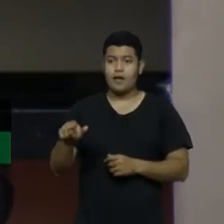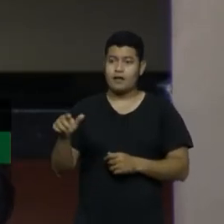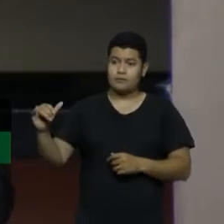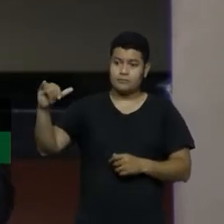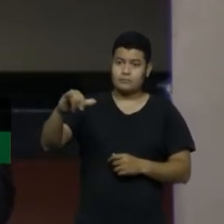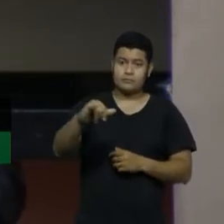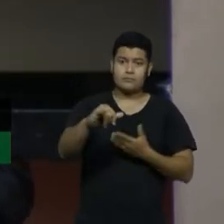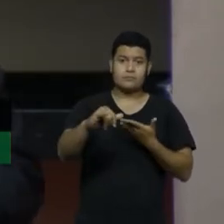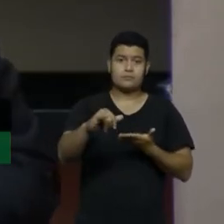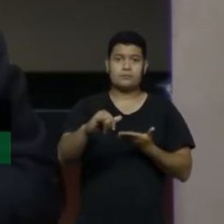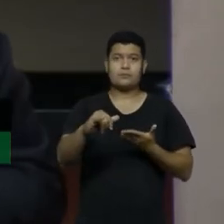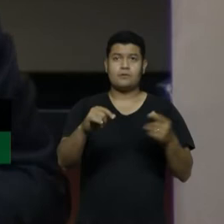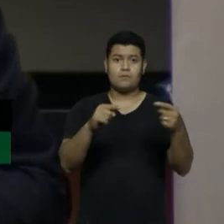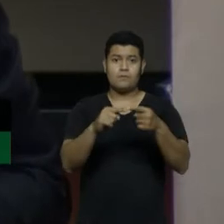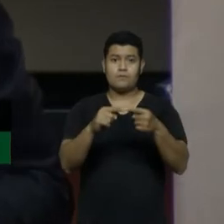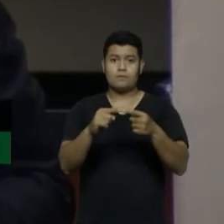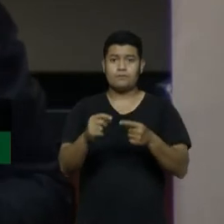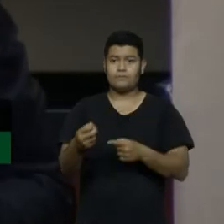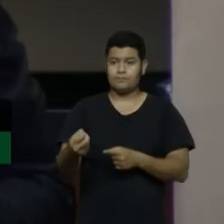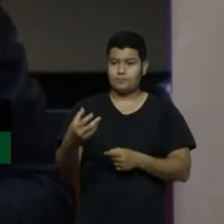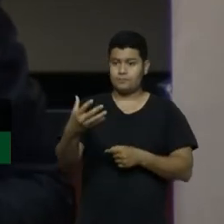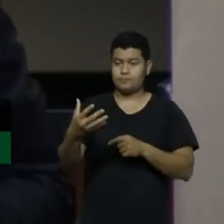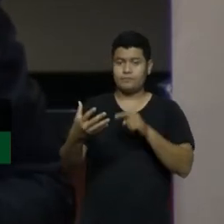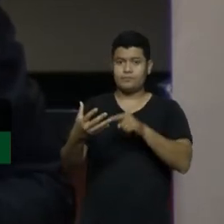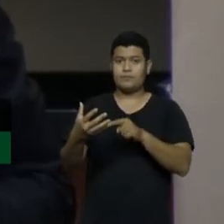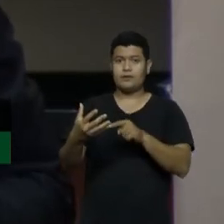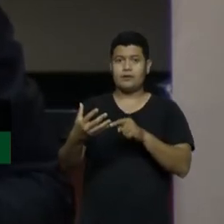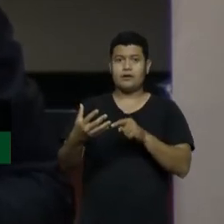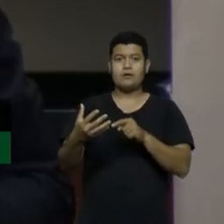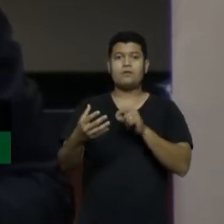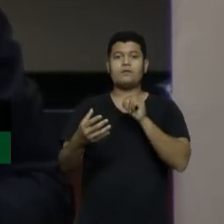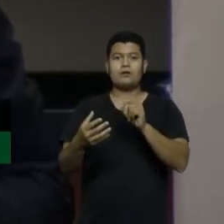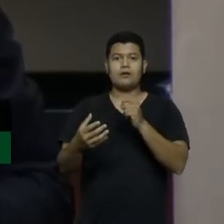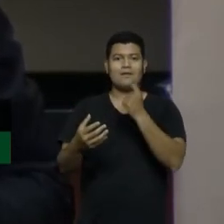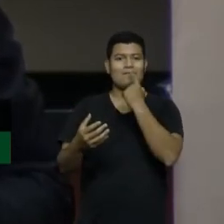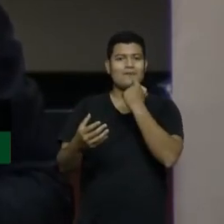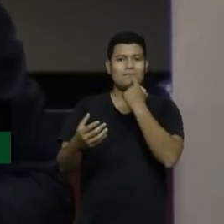no aplicativo, ele aparece como um ponto vermelho.